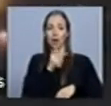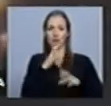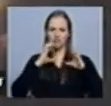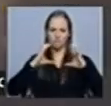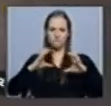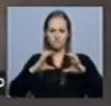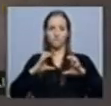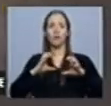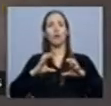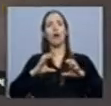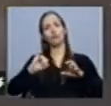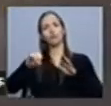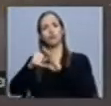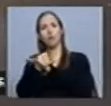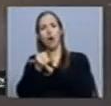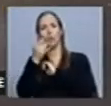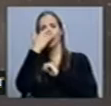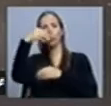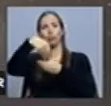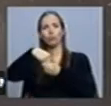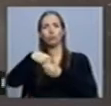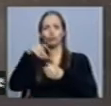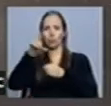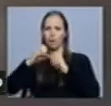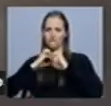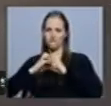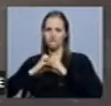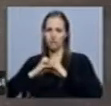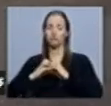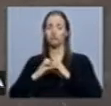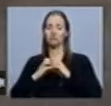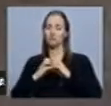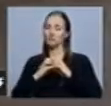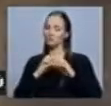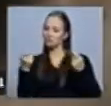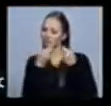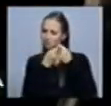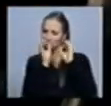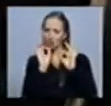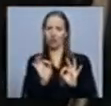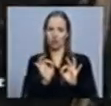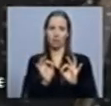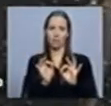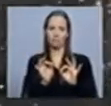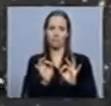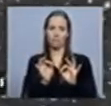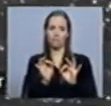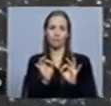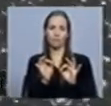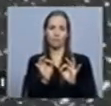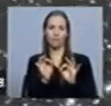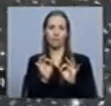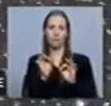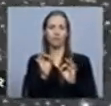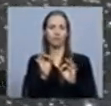maciço também seria o buraco negro no seu interior e, portanto, havia ali uma relação quase umbilical, uma taxa